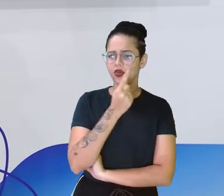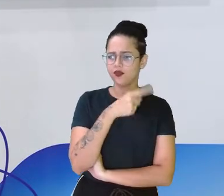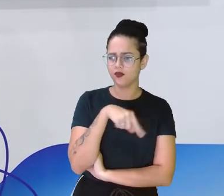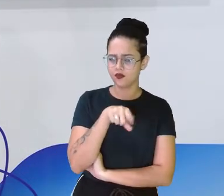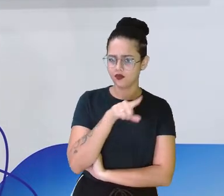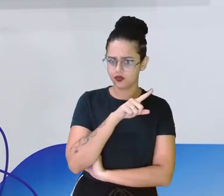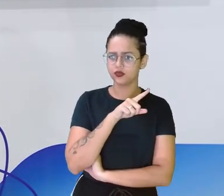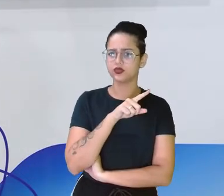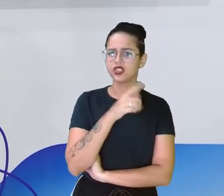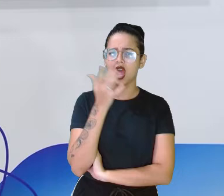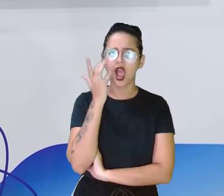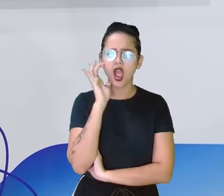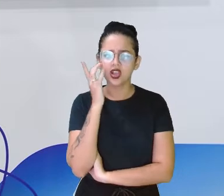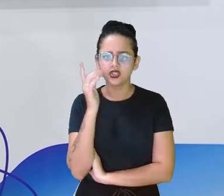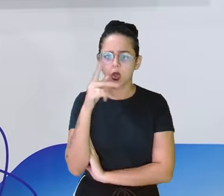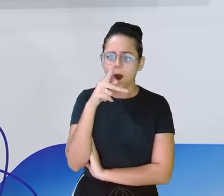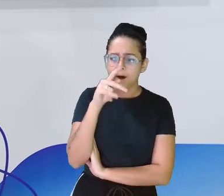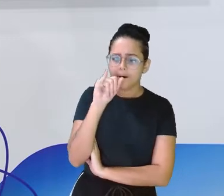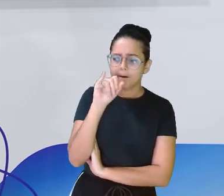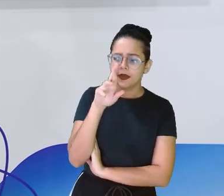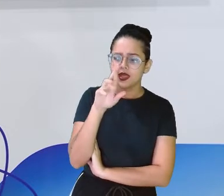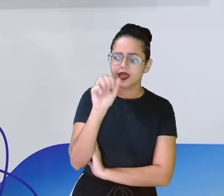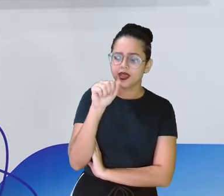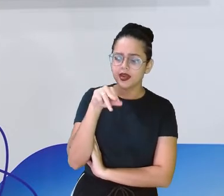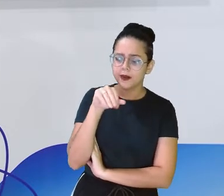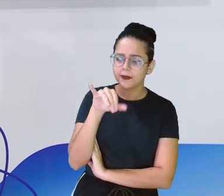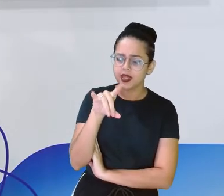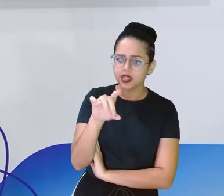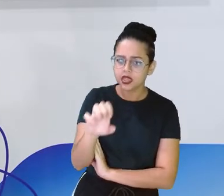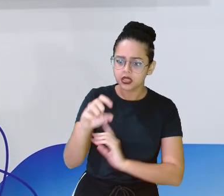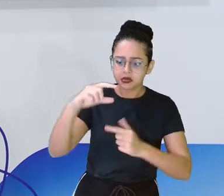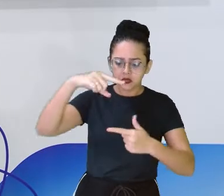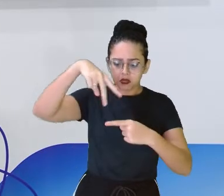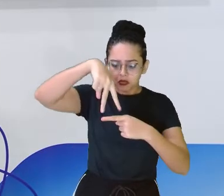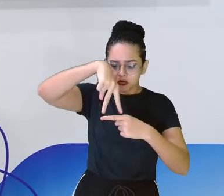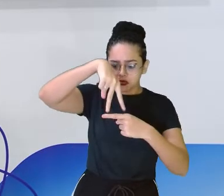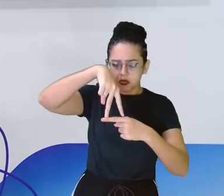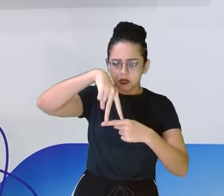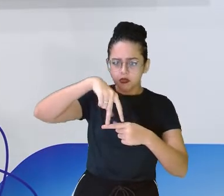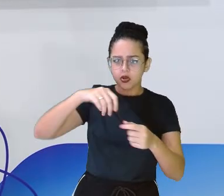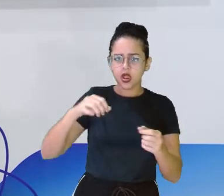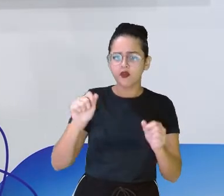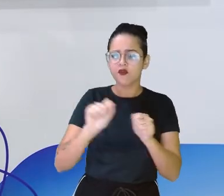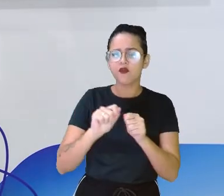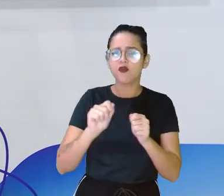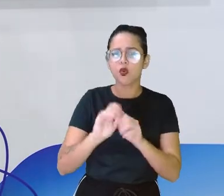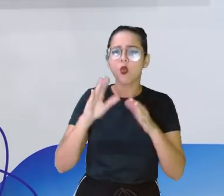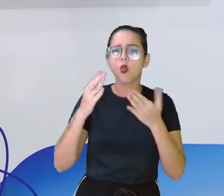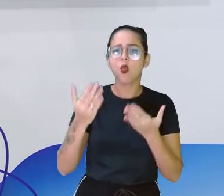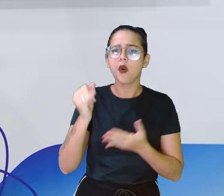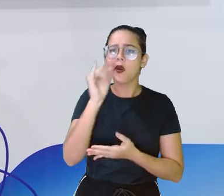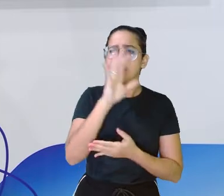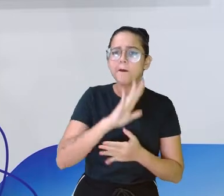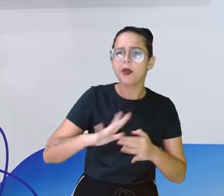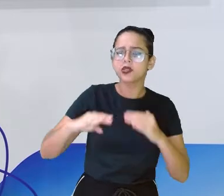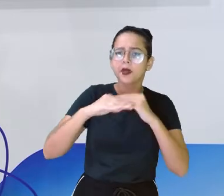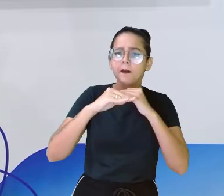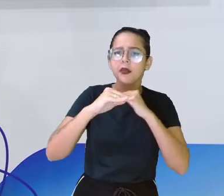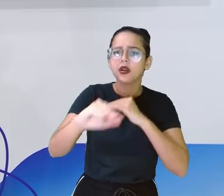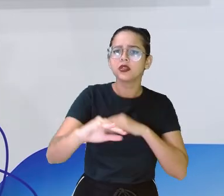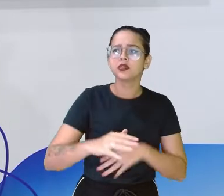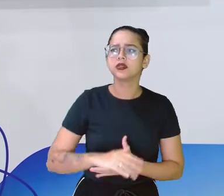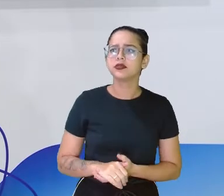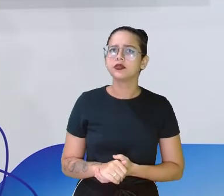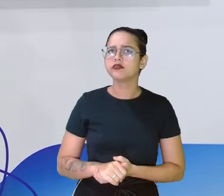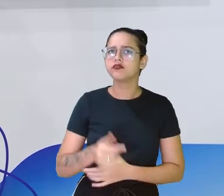vocês acham que a pirâmide ela é formada por que figura plana? Diz uma figura plana que a